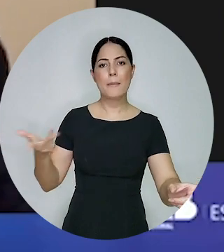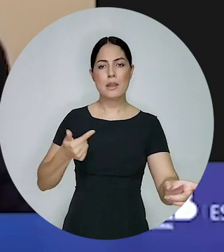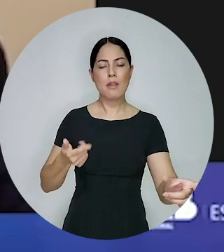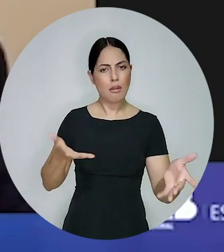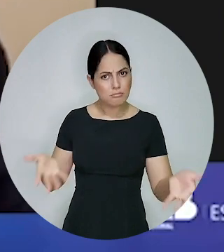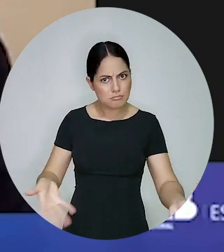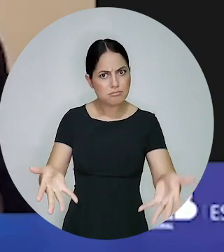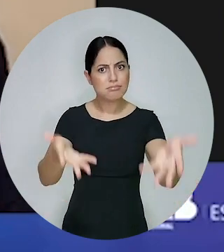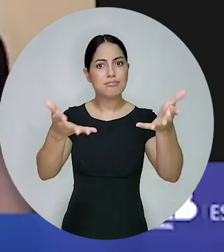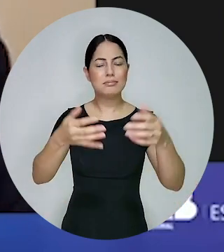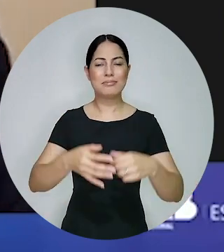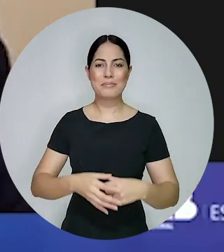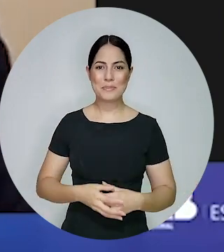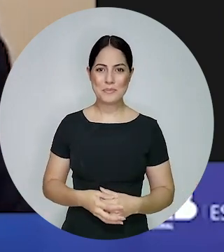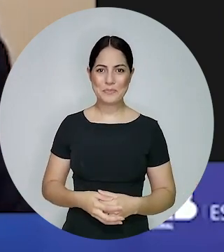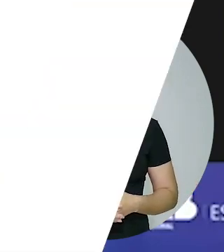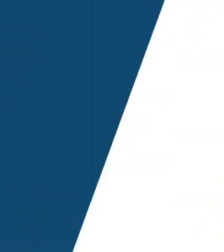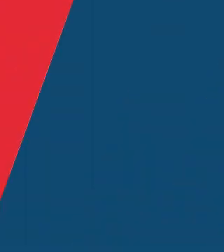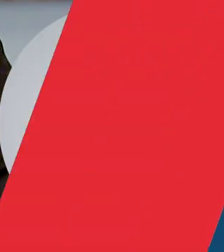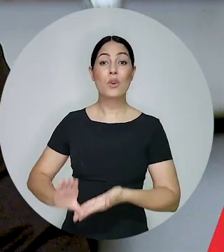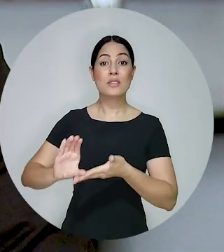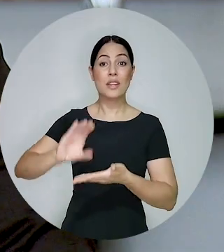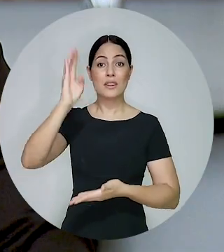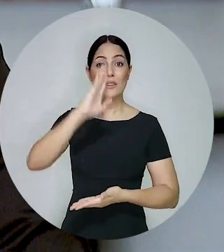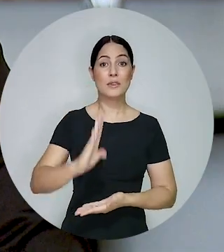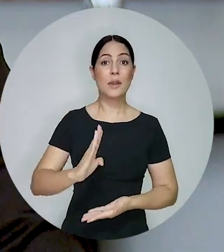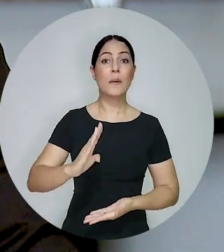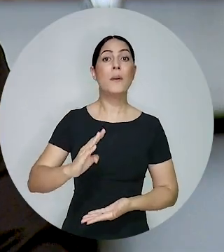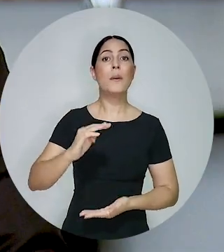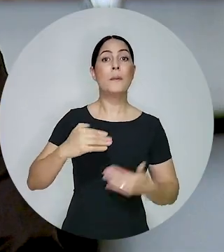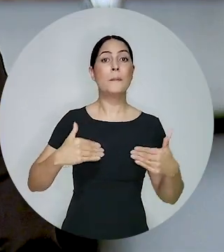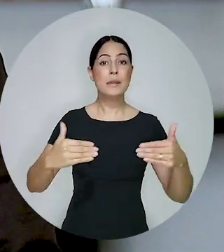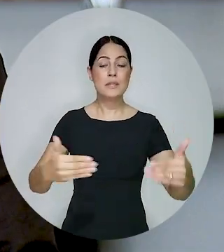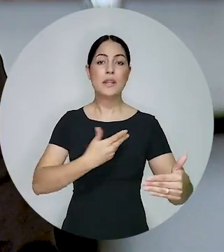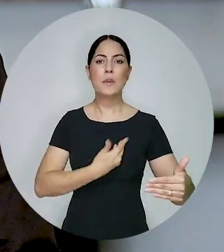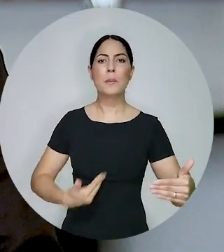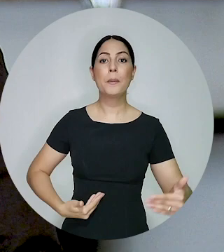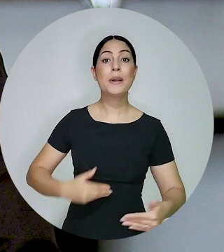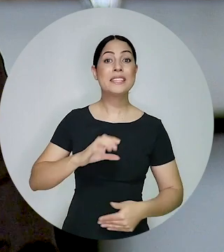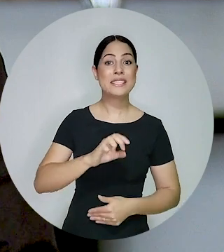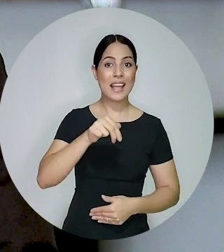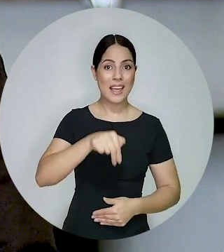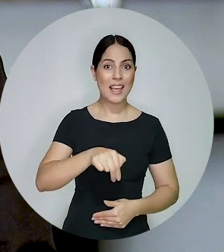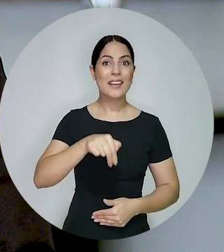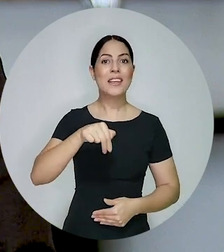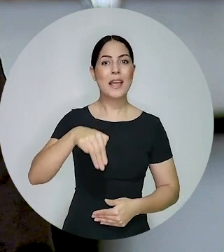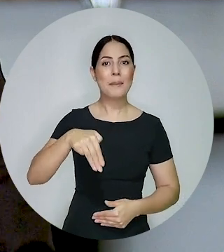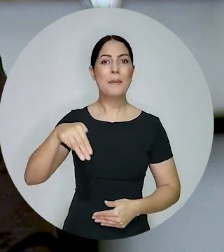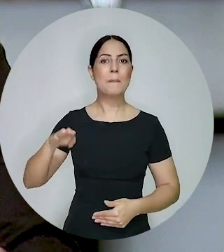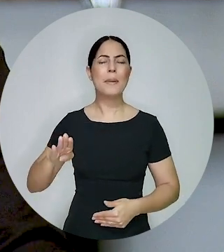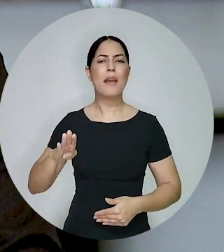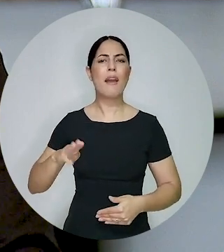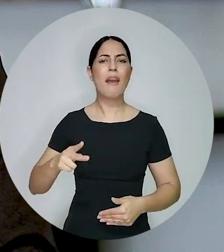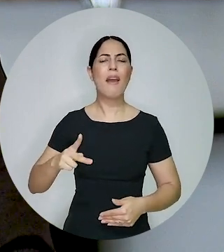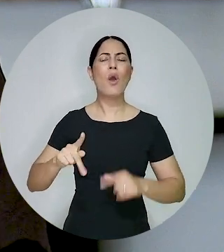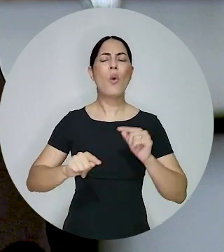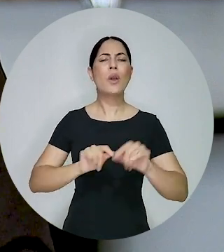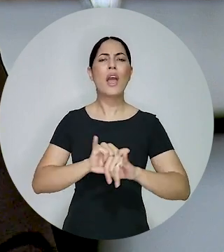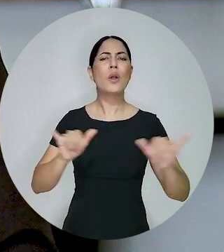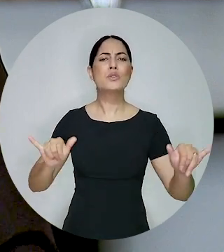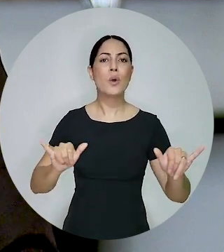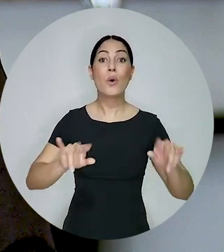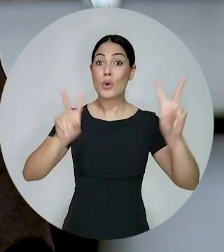todos que nos assistem essas habilidades. O Conselho Nacional do Ministério Público lançou o podcast Marias do